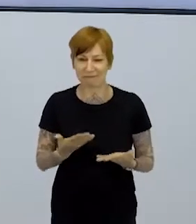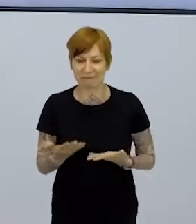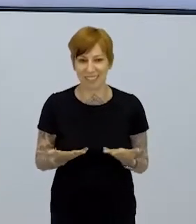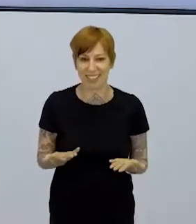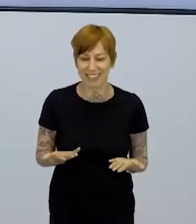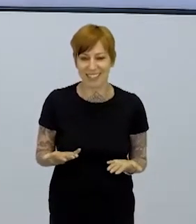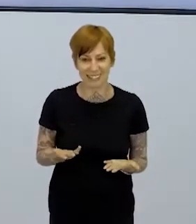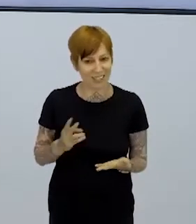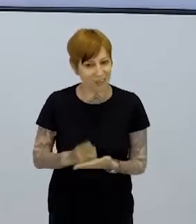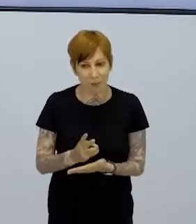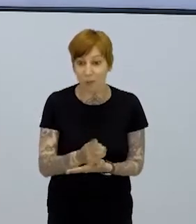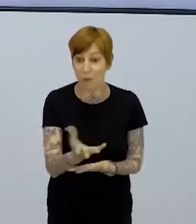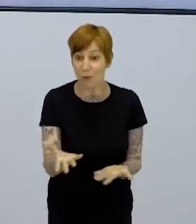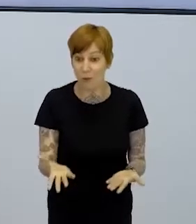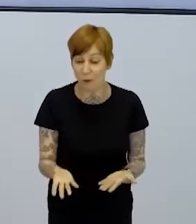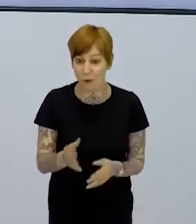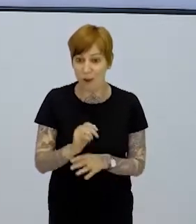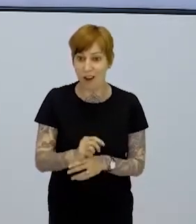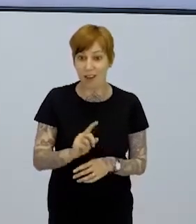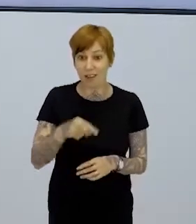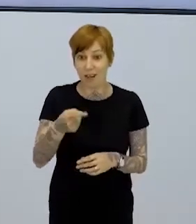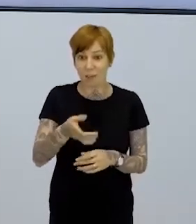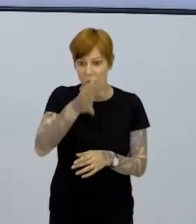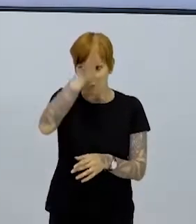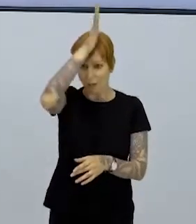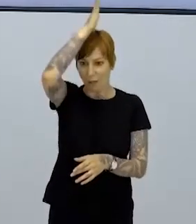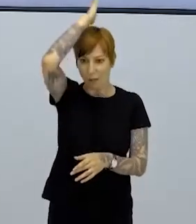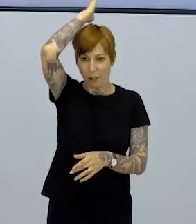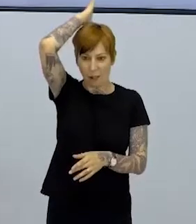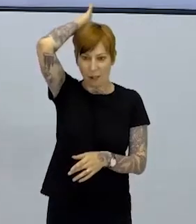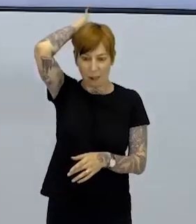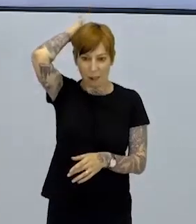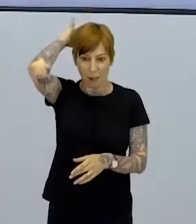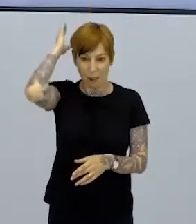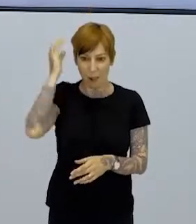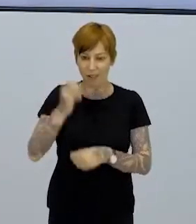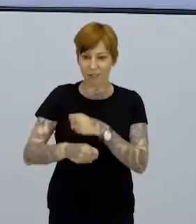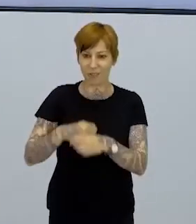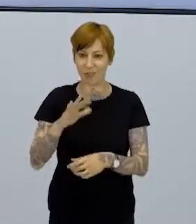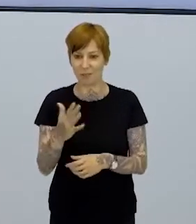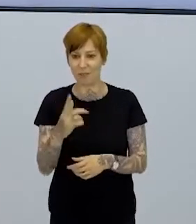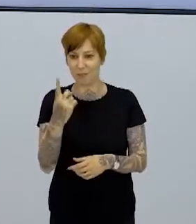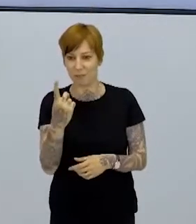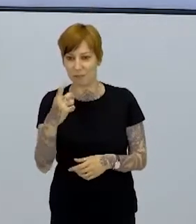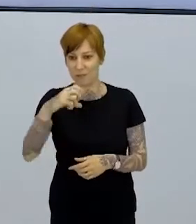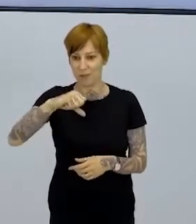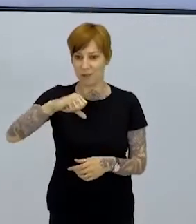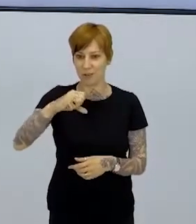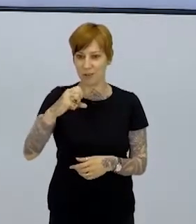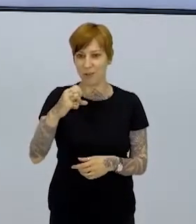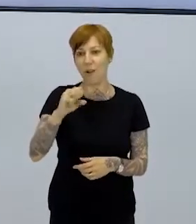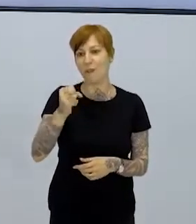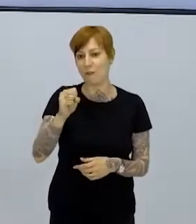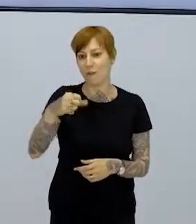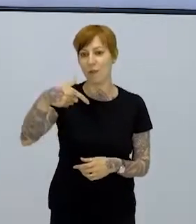né? O punk, quando vai surgir lá em 1977, nossa, meu Deus do céu, como você sai assim na rua, coisa horrorosa, né?